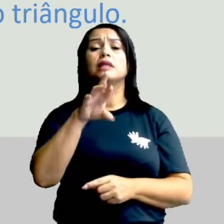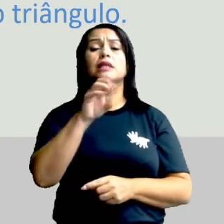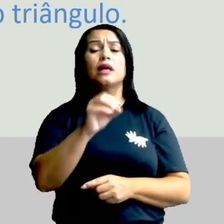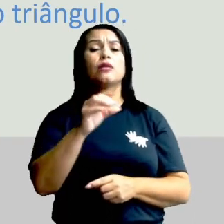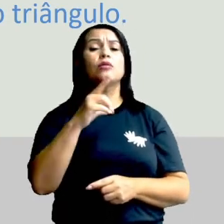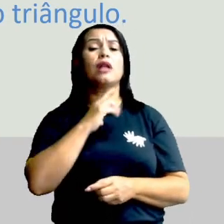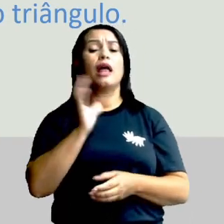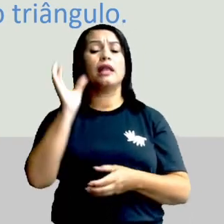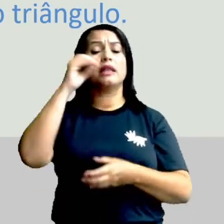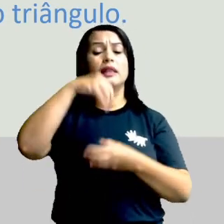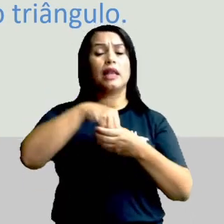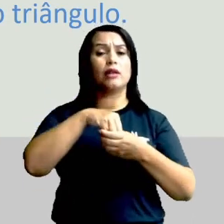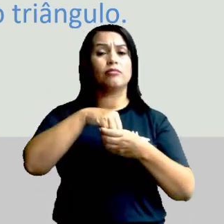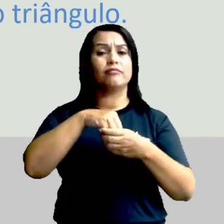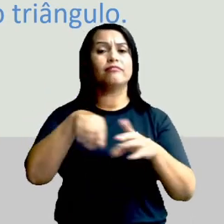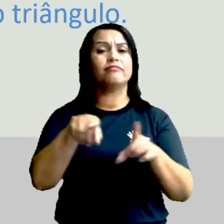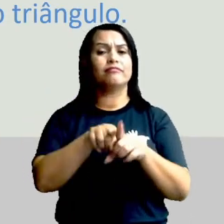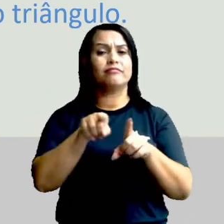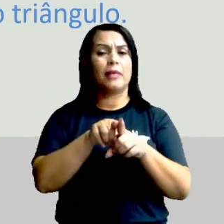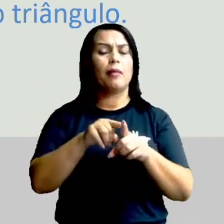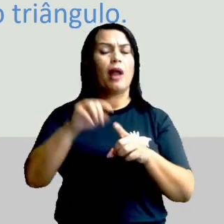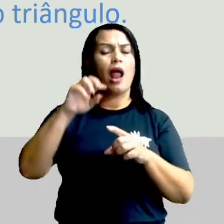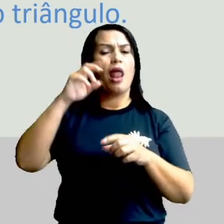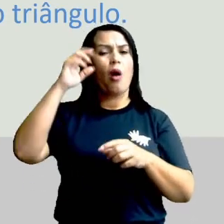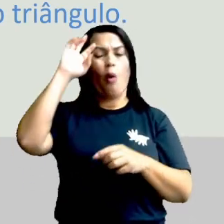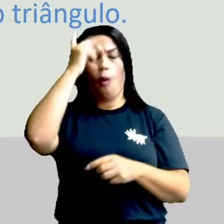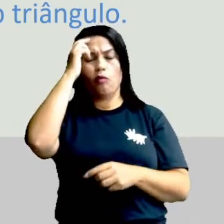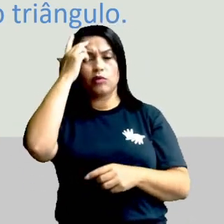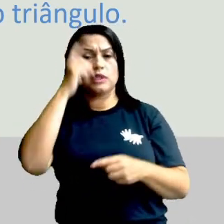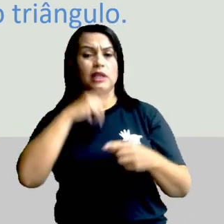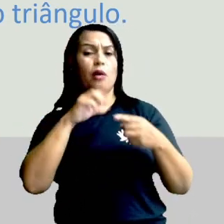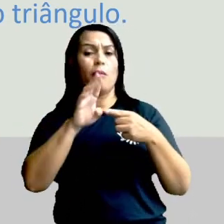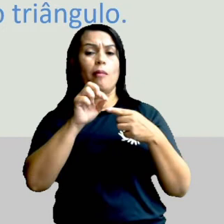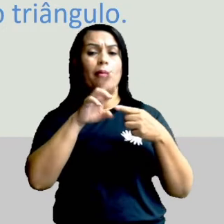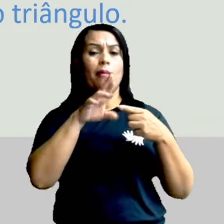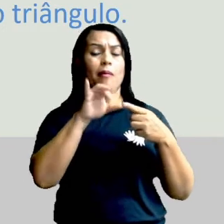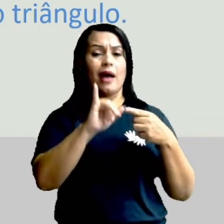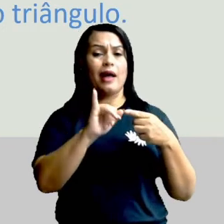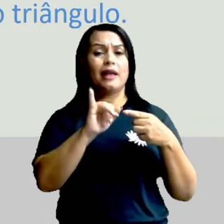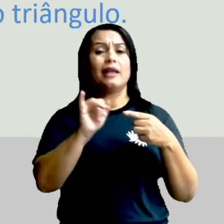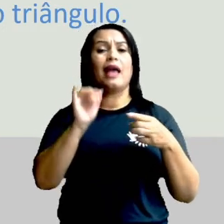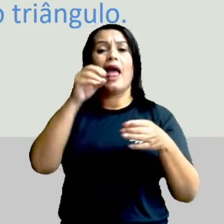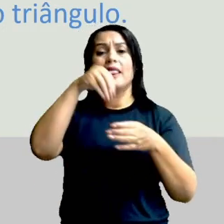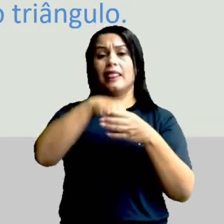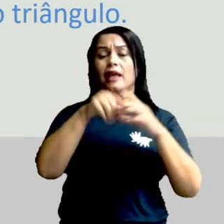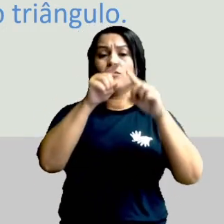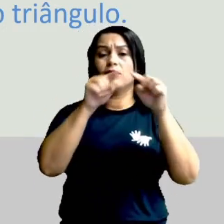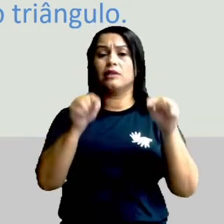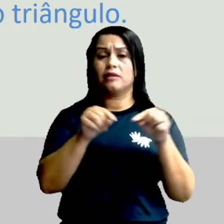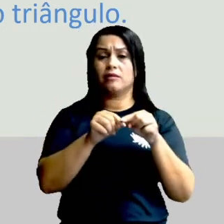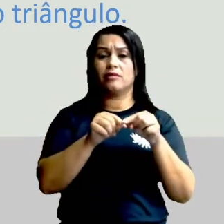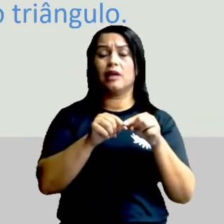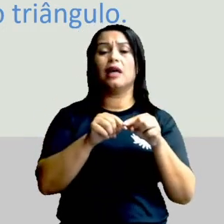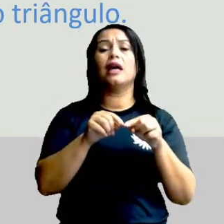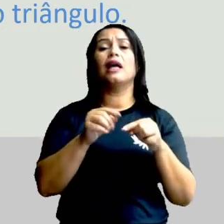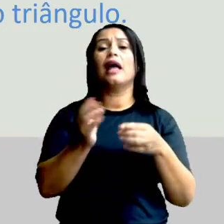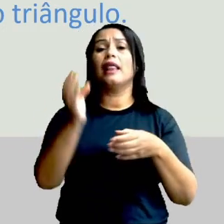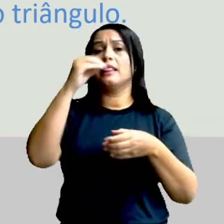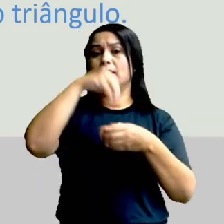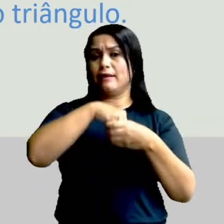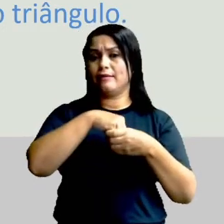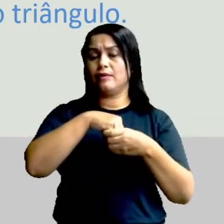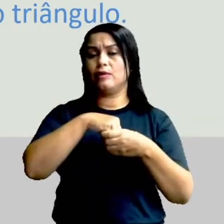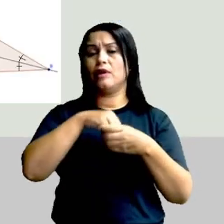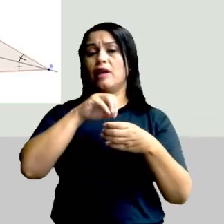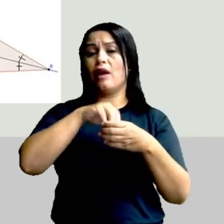interior tá então para não se confundir o Baricentro é dentro do Triângulo em centro no interior ou seja